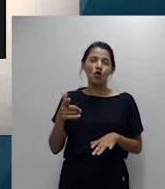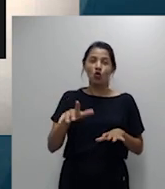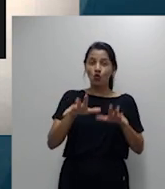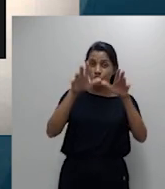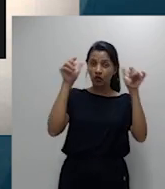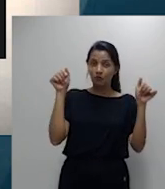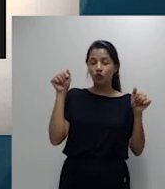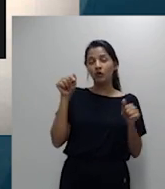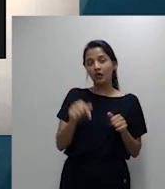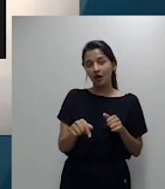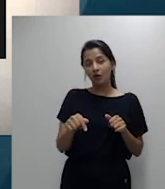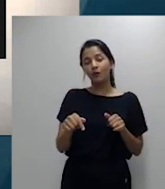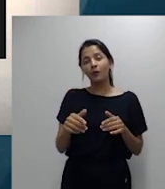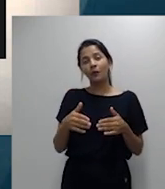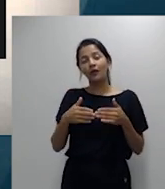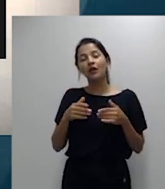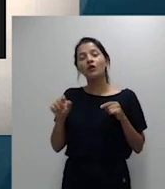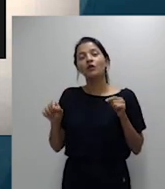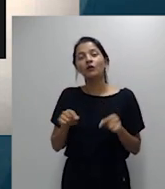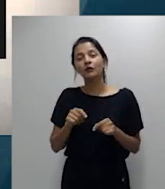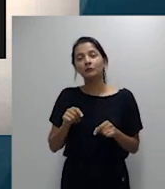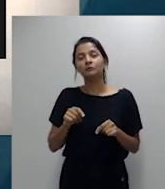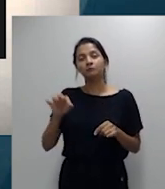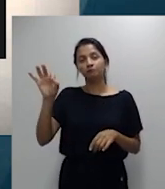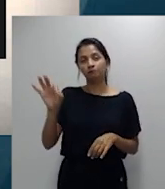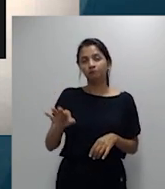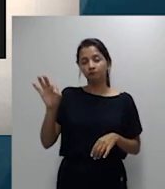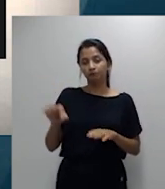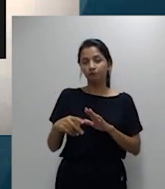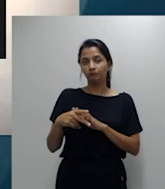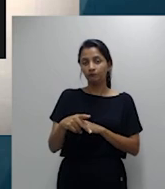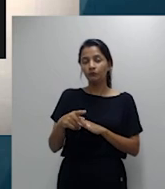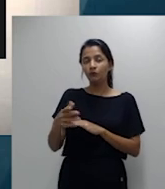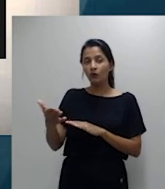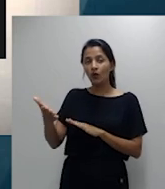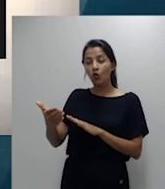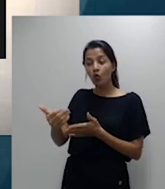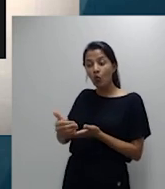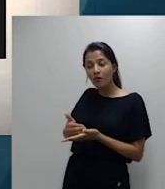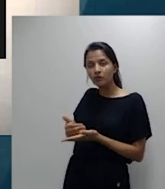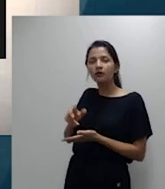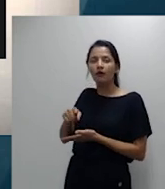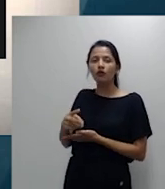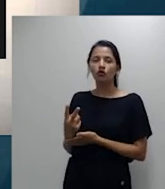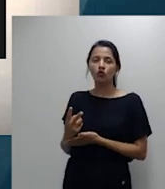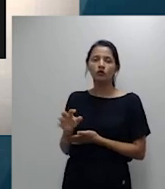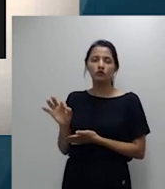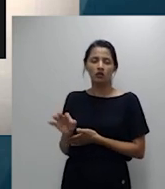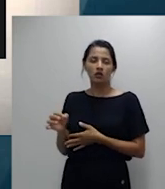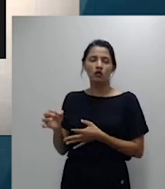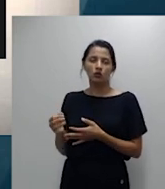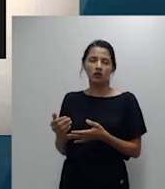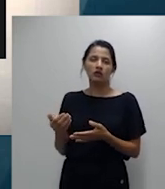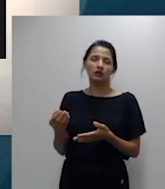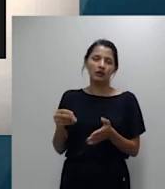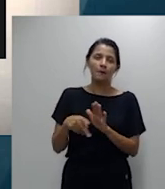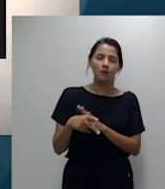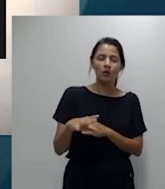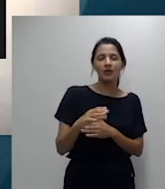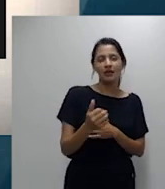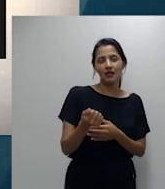a infância africano percentual que o tribunal de origem e foi dois por cento sobrou da causa